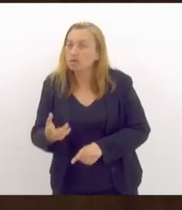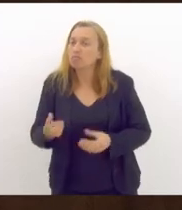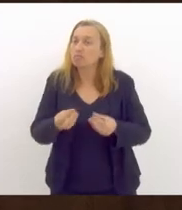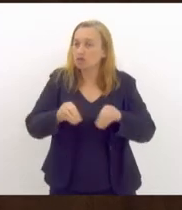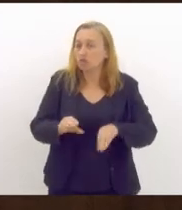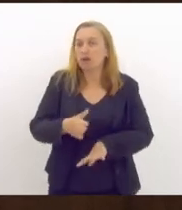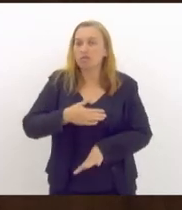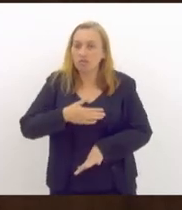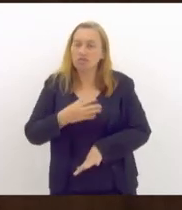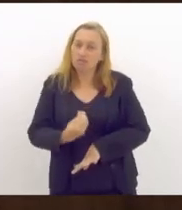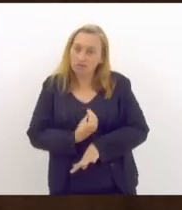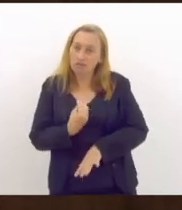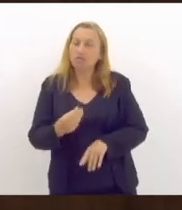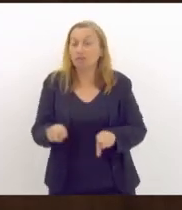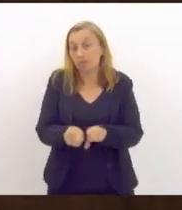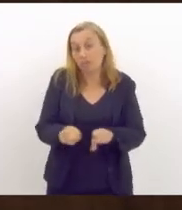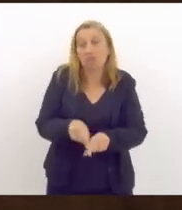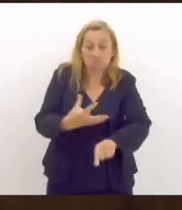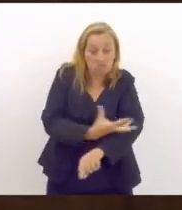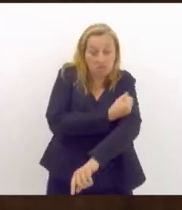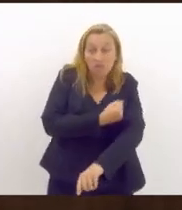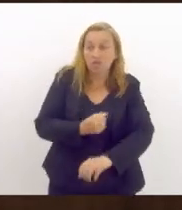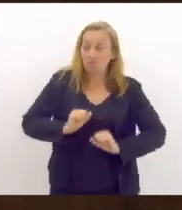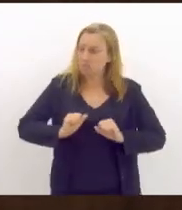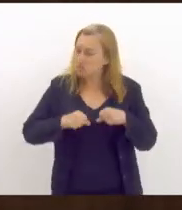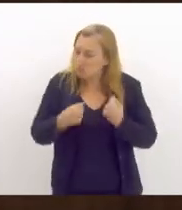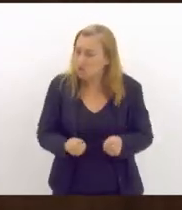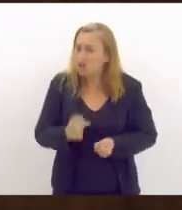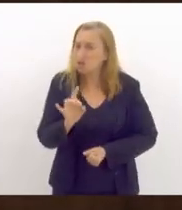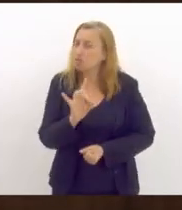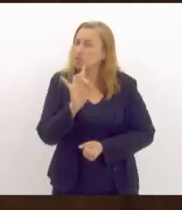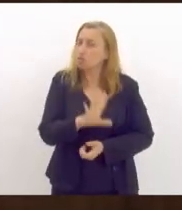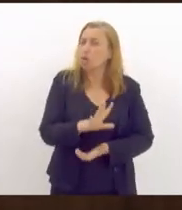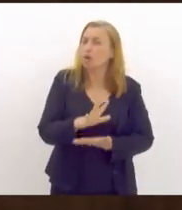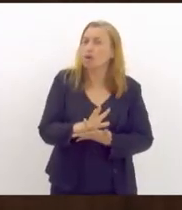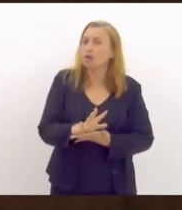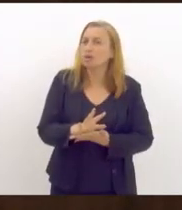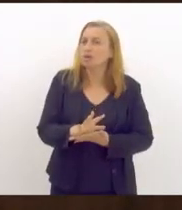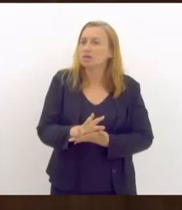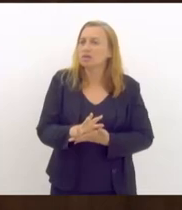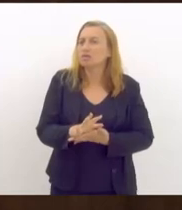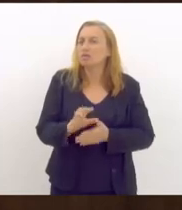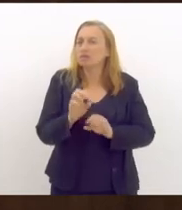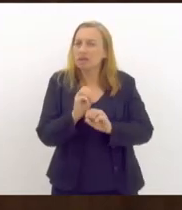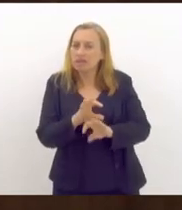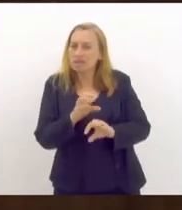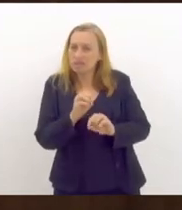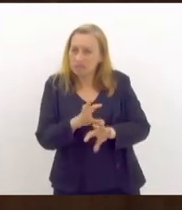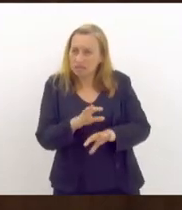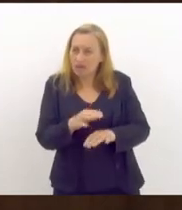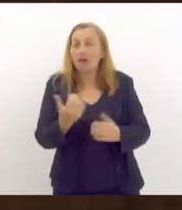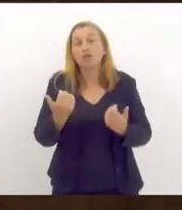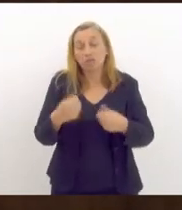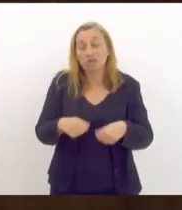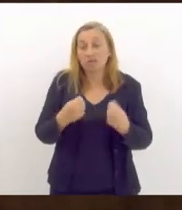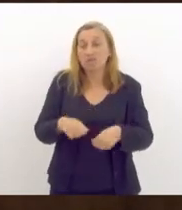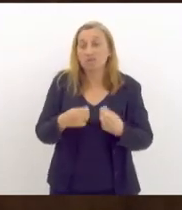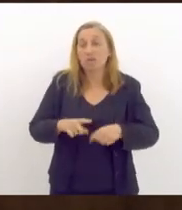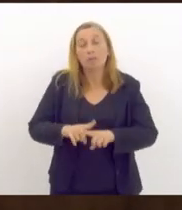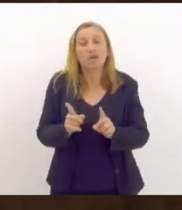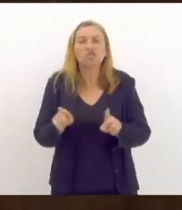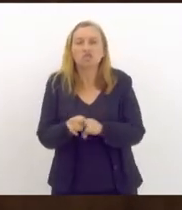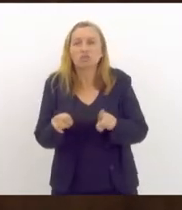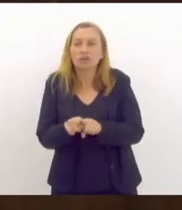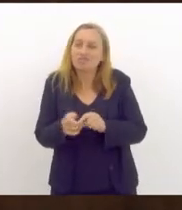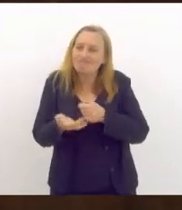afetou também emocionalmente o quanto que eu me dediquei não somente para passar o conteúdo é que eu preciso passar mas também